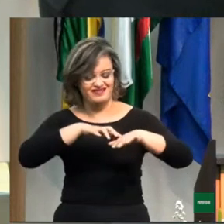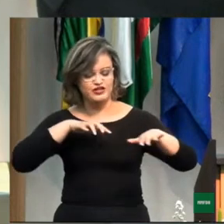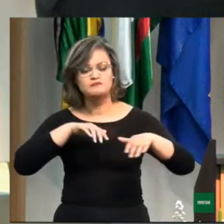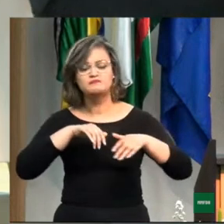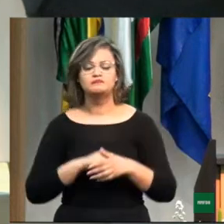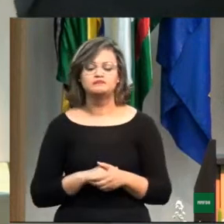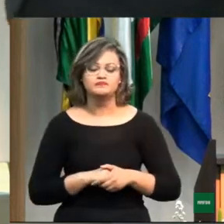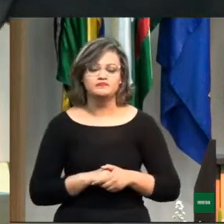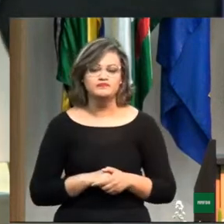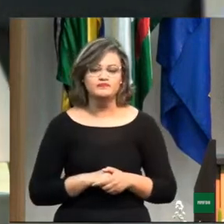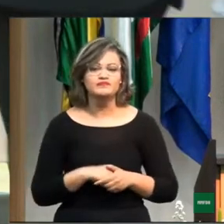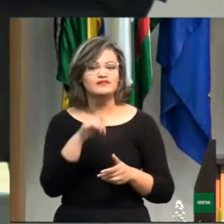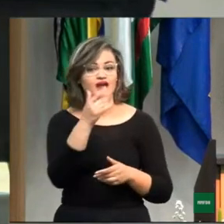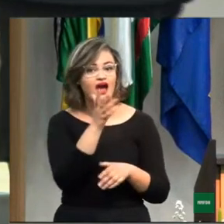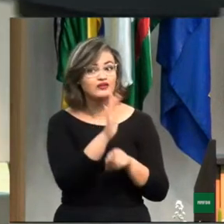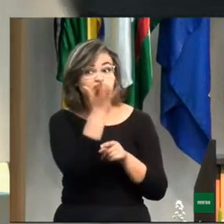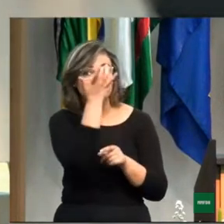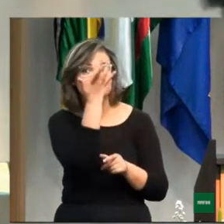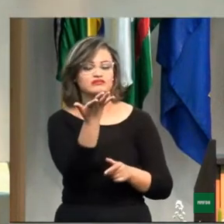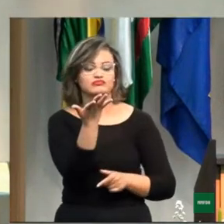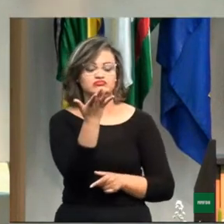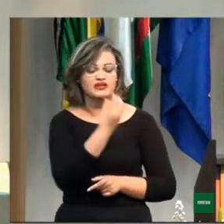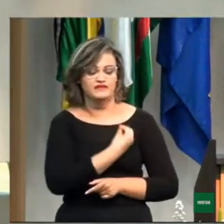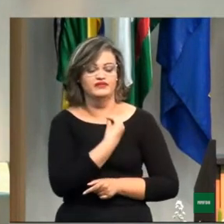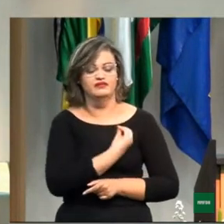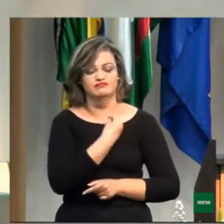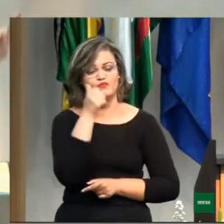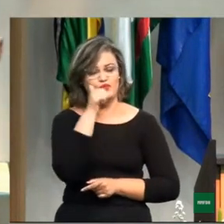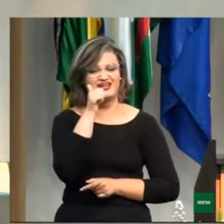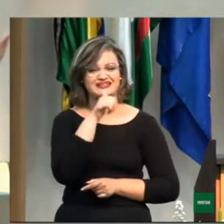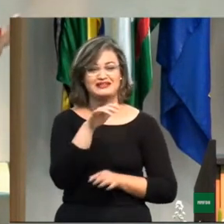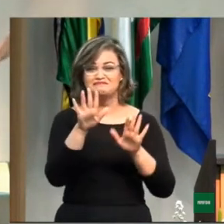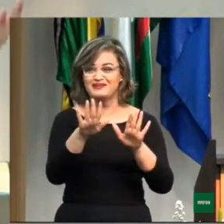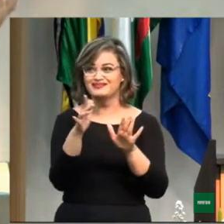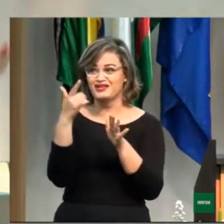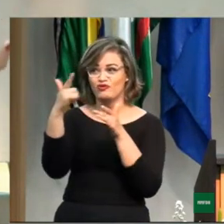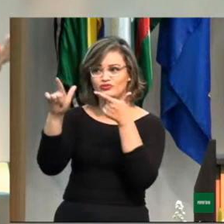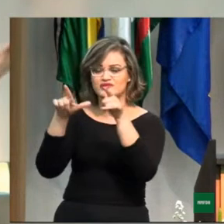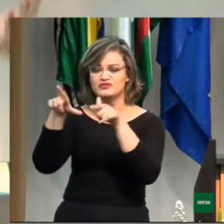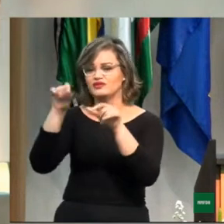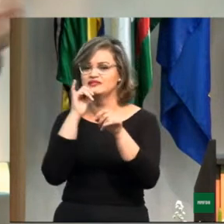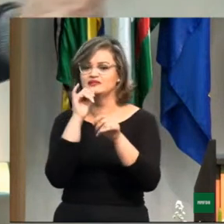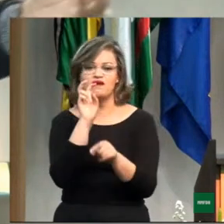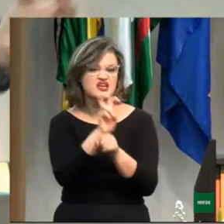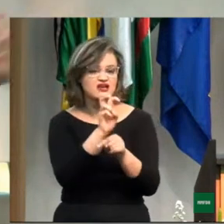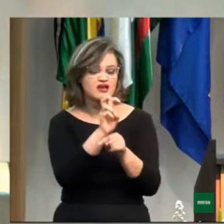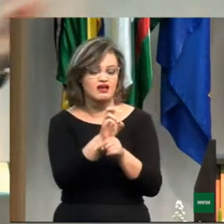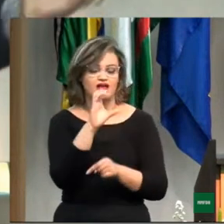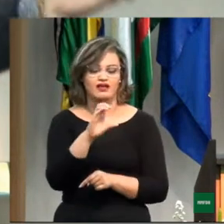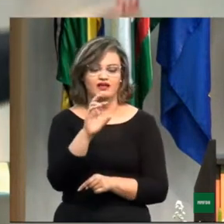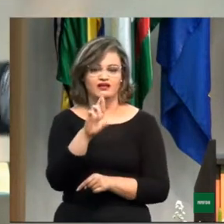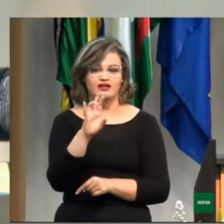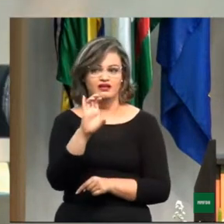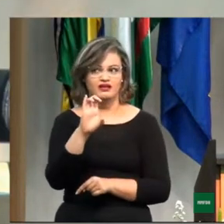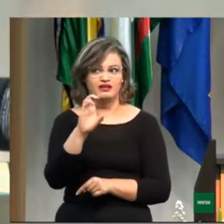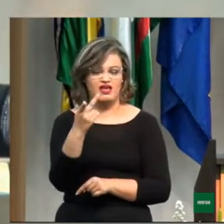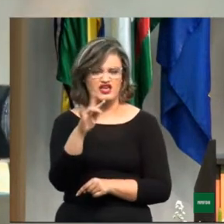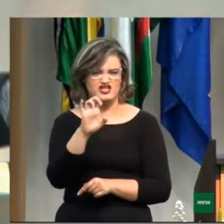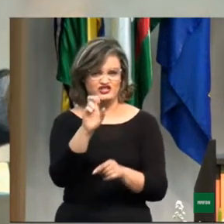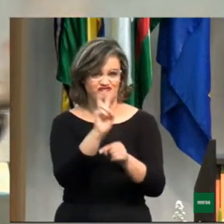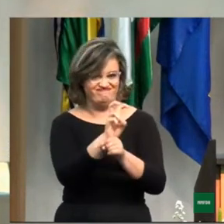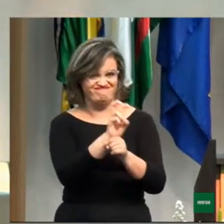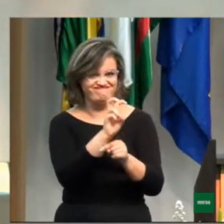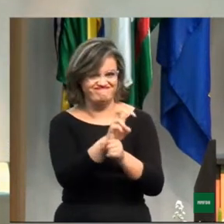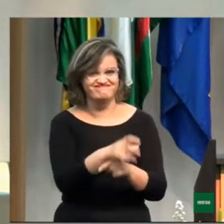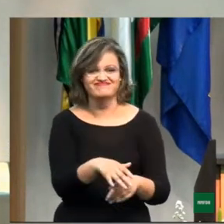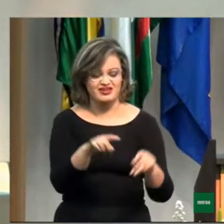facilitou, sem dúvida, a vida das mulheres. Mas existem muitas opções, como creche, em local de trabalho, tudo isso que ajuda muito, né, Ângela?